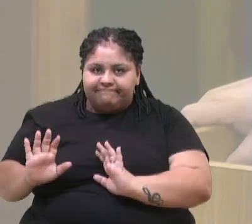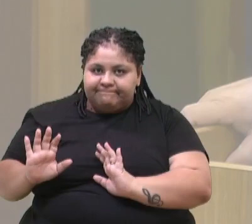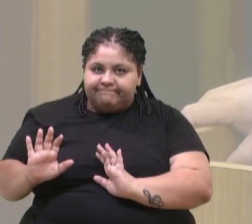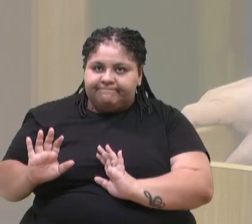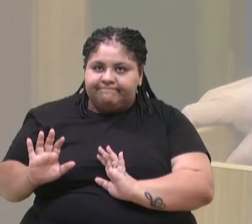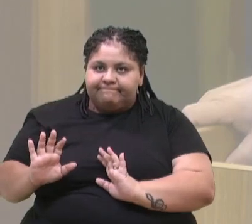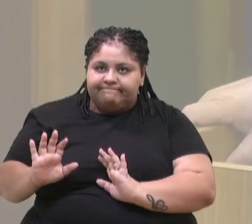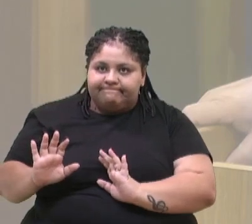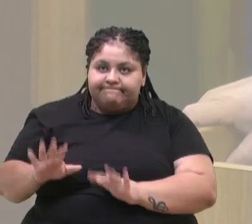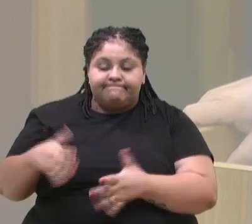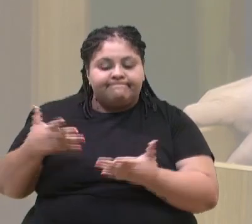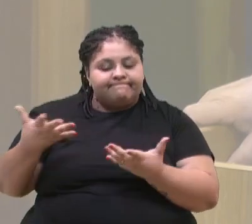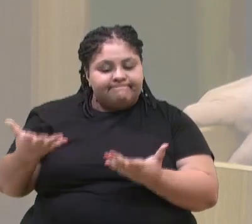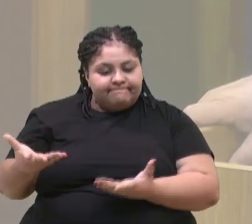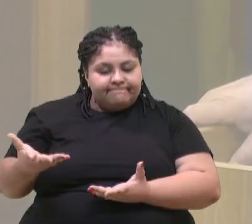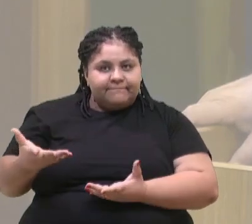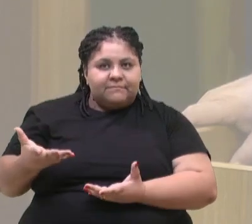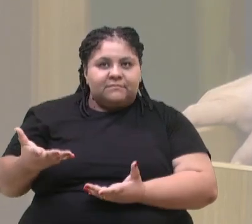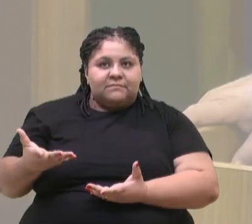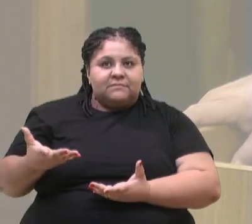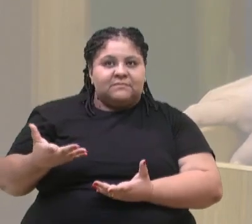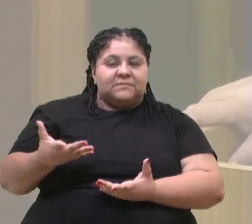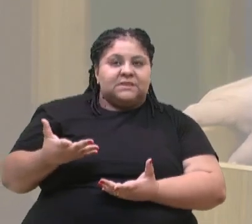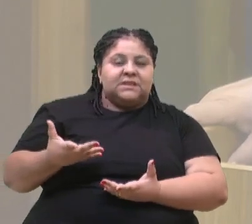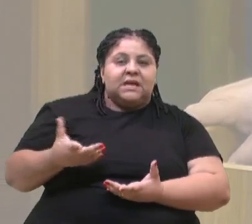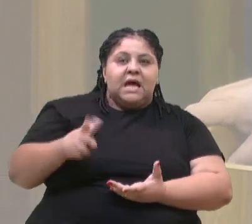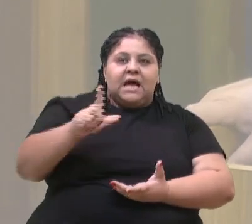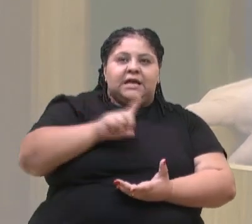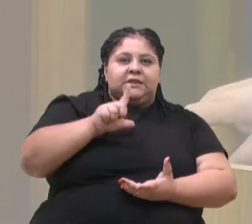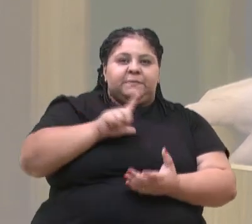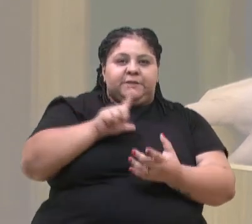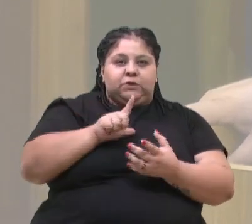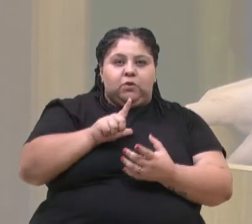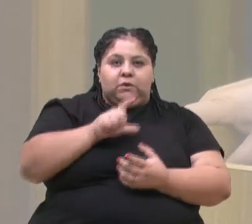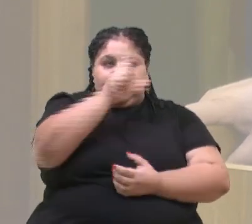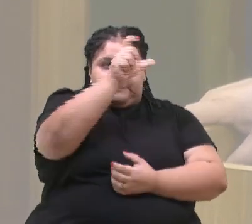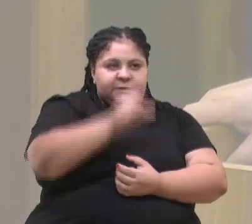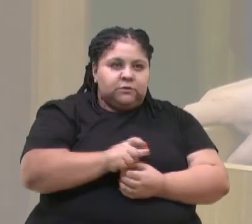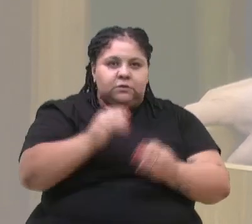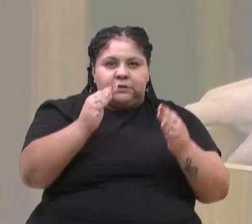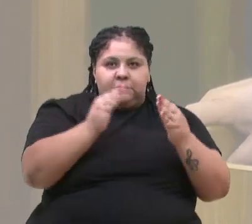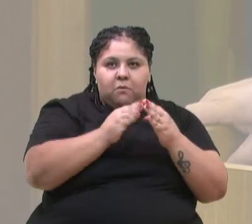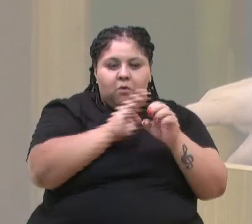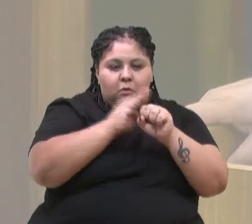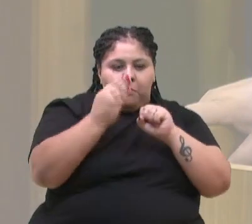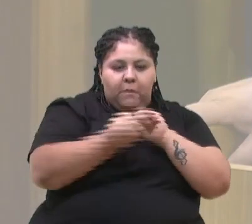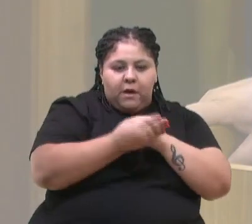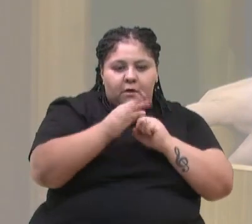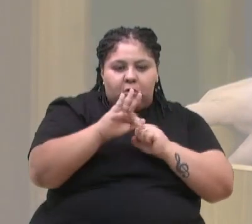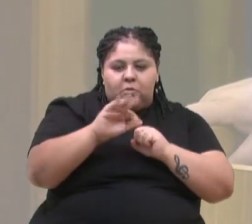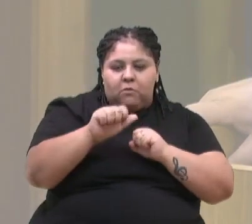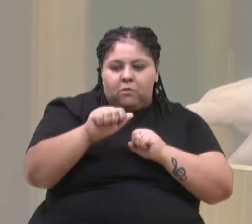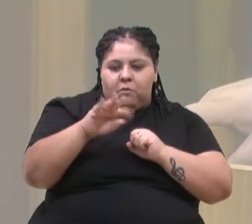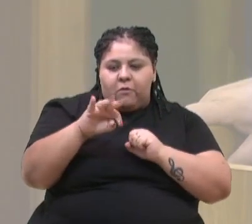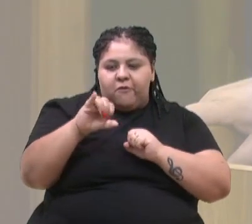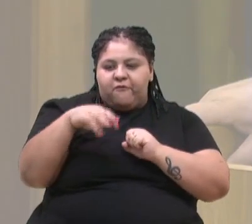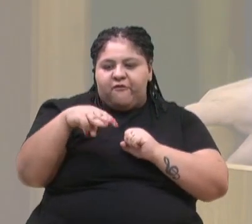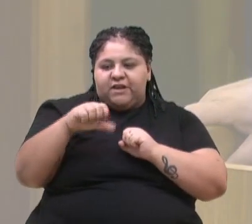Então, assim, aquelas pessoas ali do Fátima Baixa que sonhavam ainda nessa administração, sair alguma coisa do